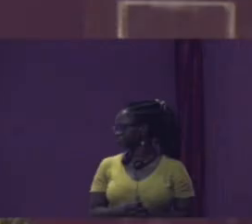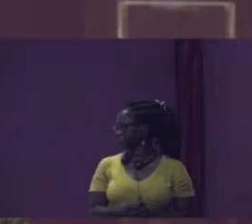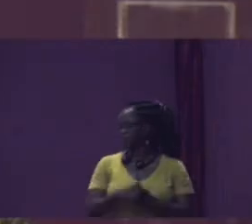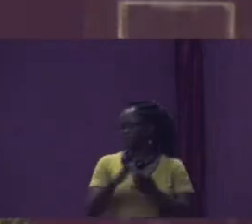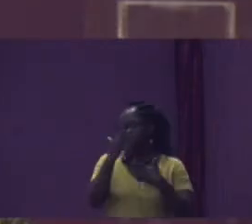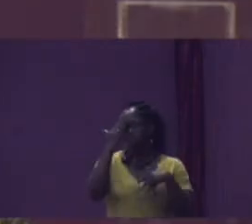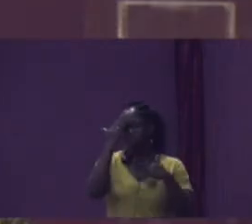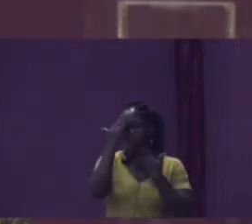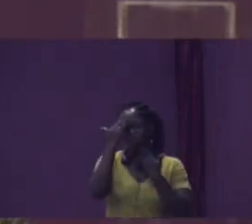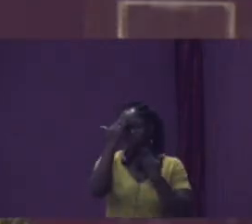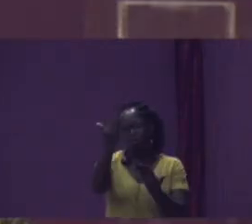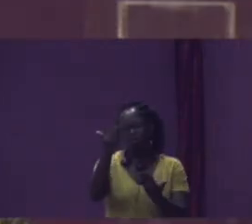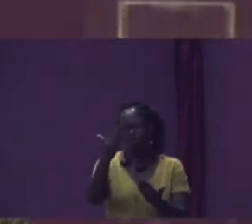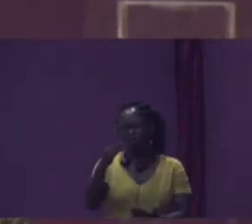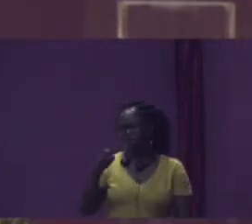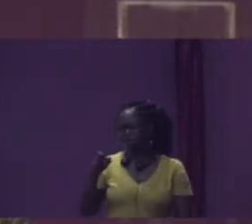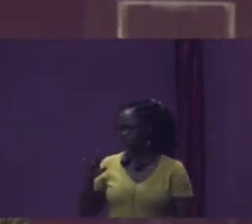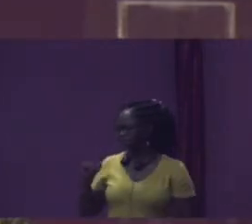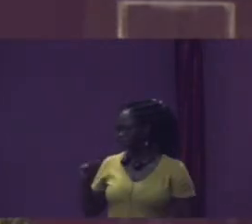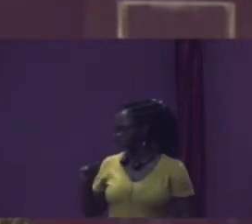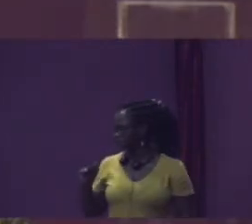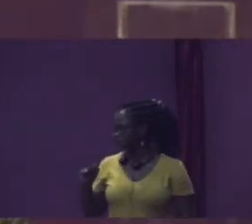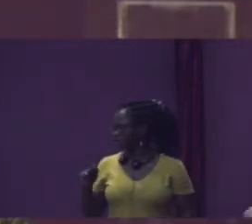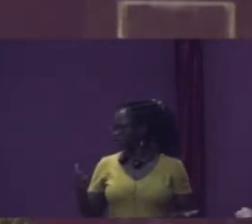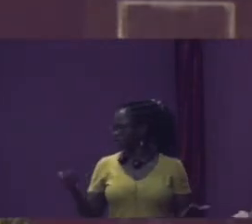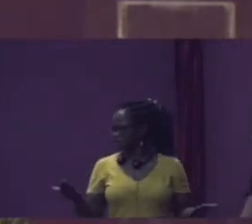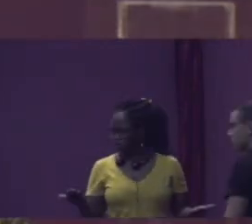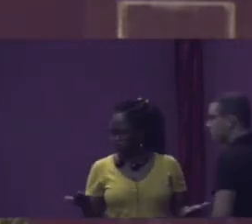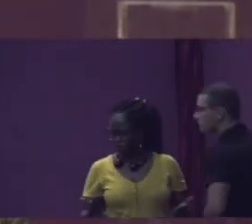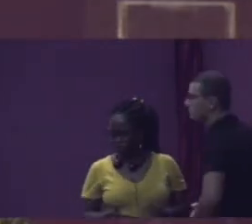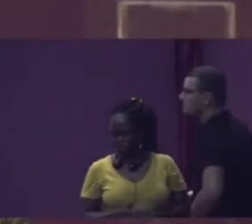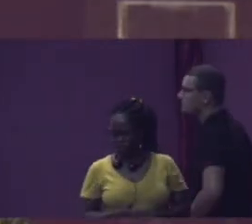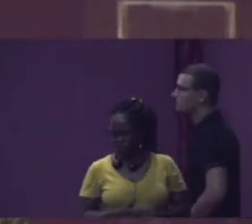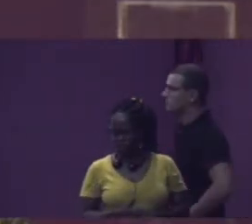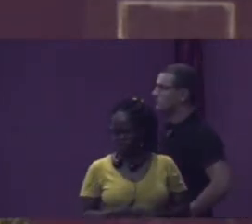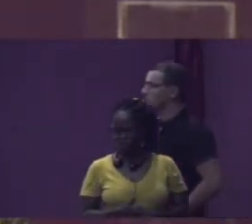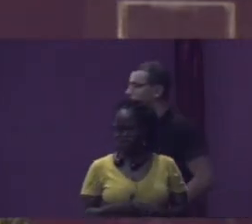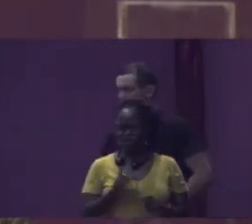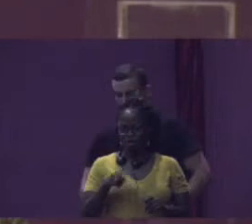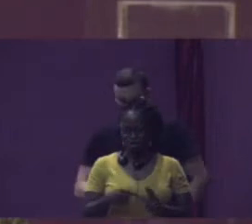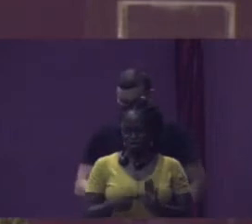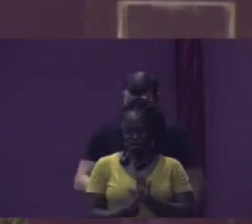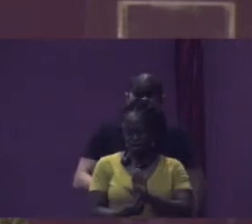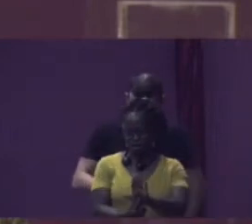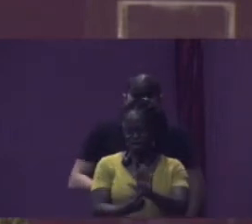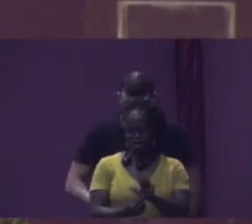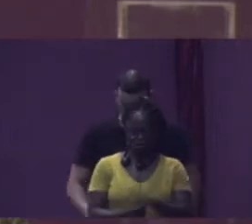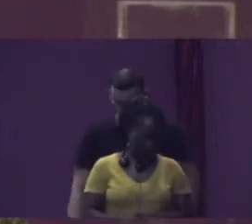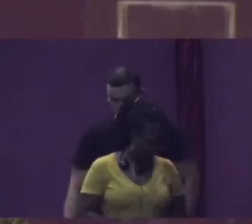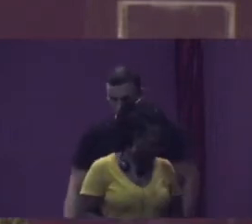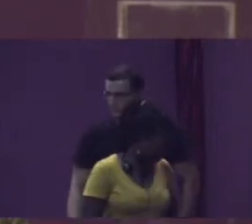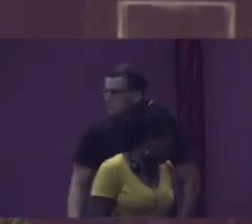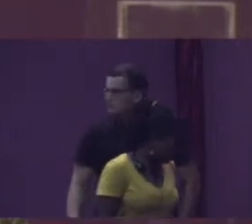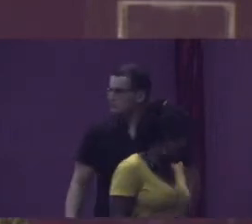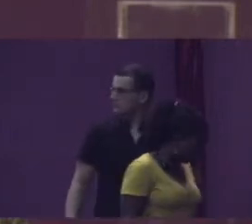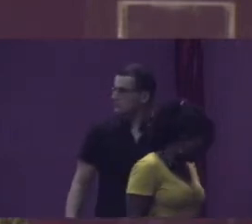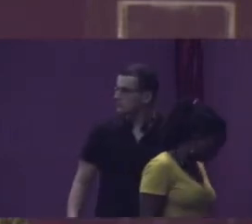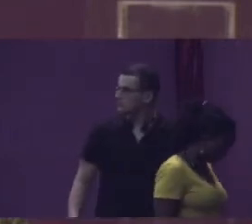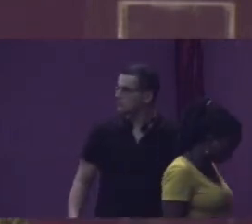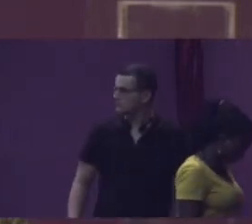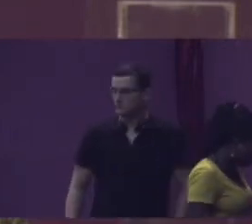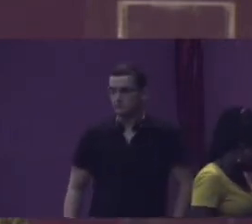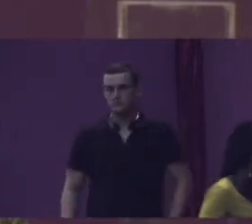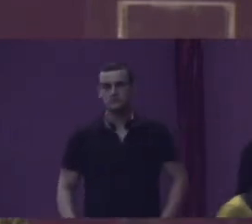Muito obrigado, Andreza. A última como apresentação dessa mesa